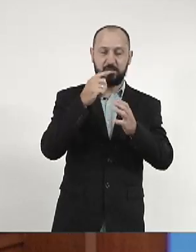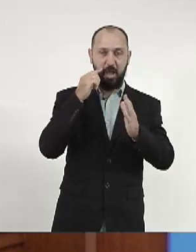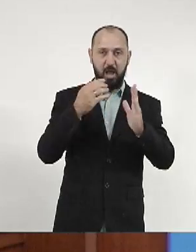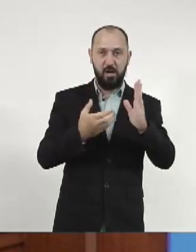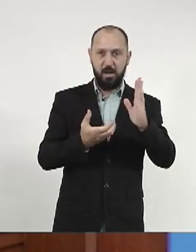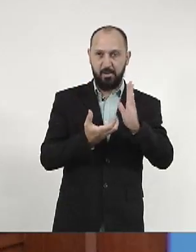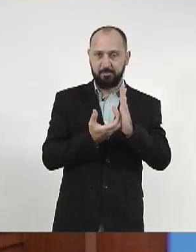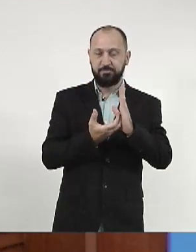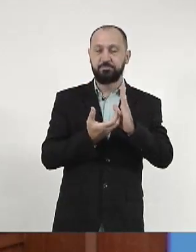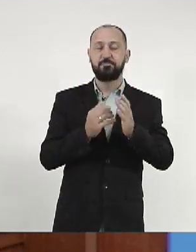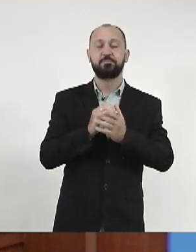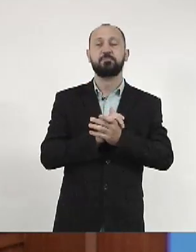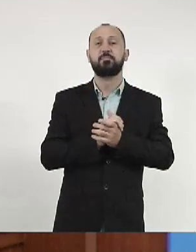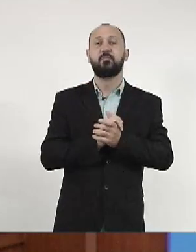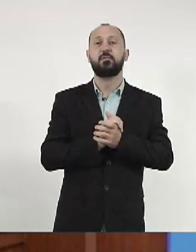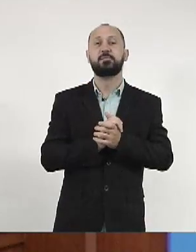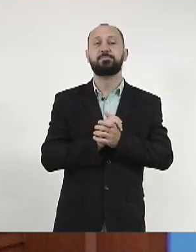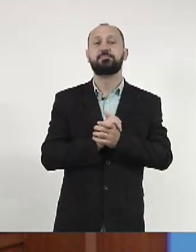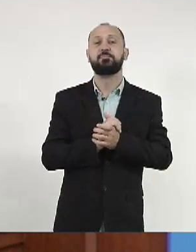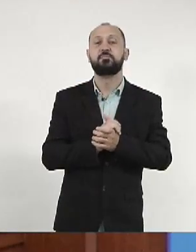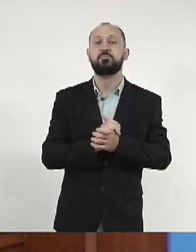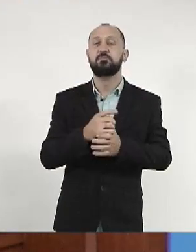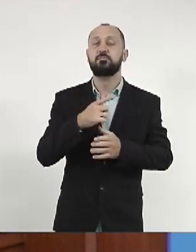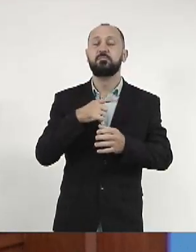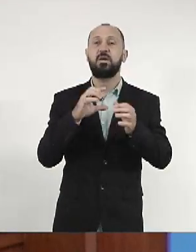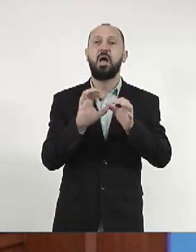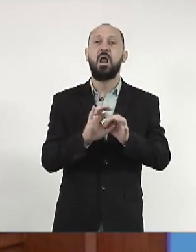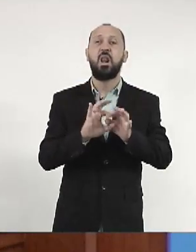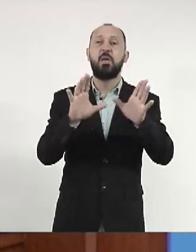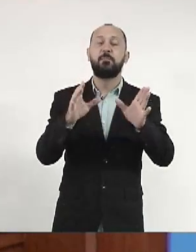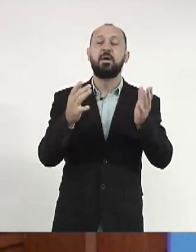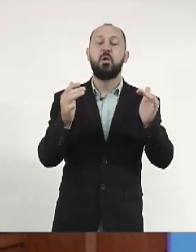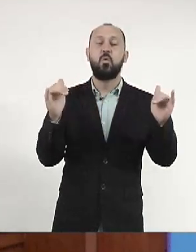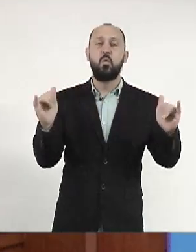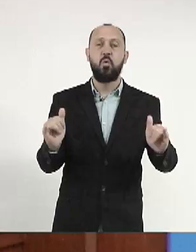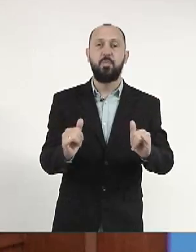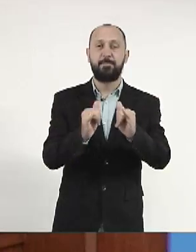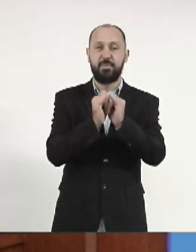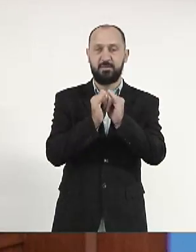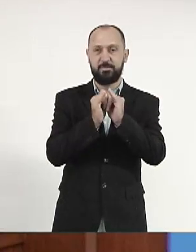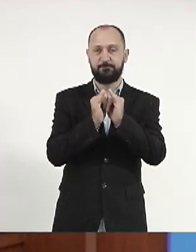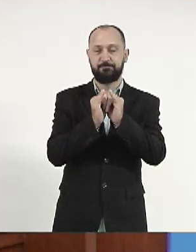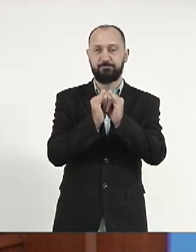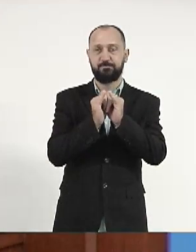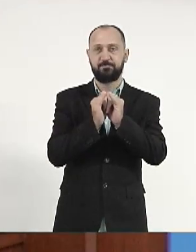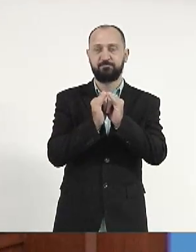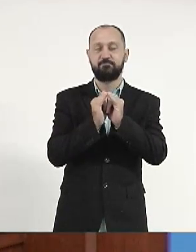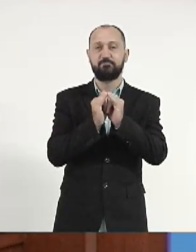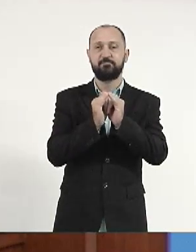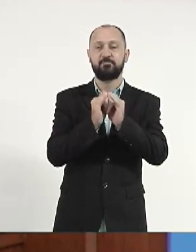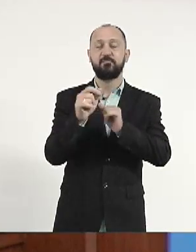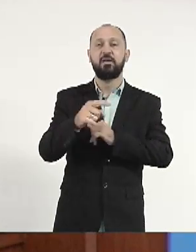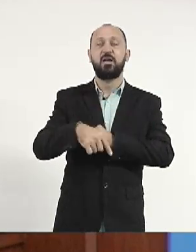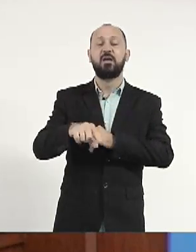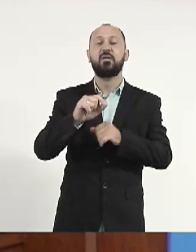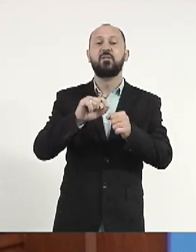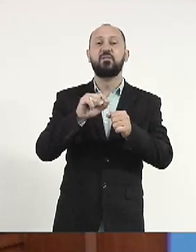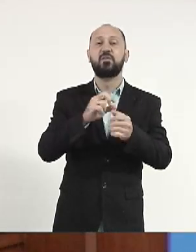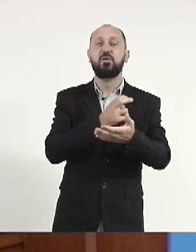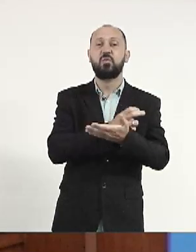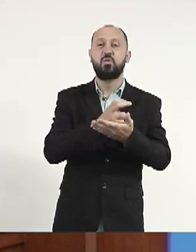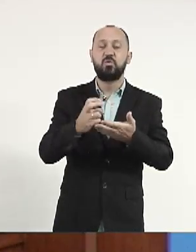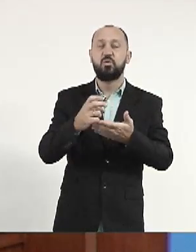além de conceder anistia, o perdão aos golpistas,